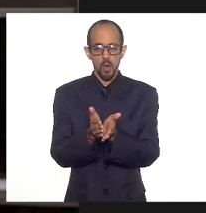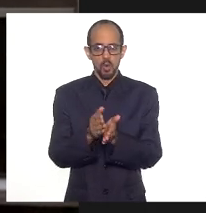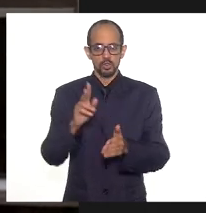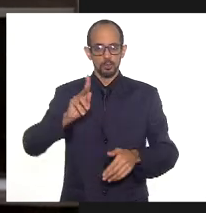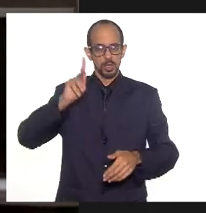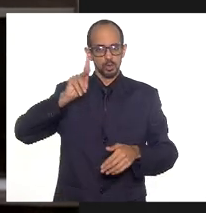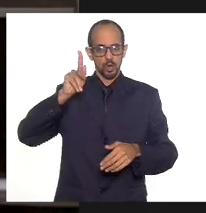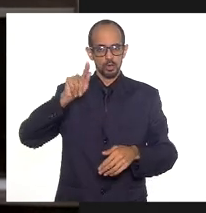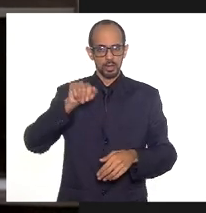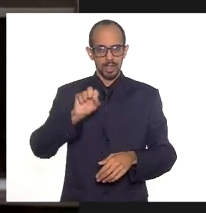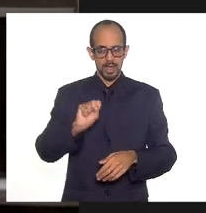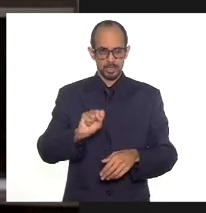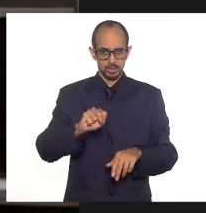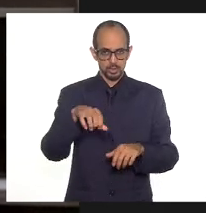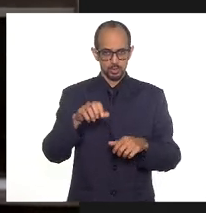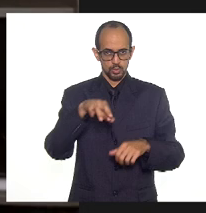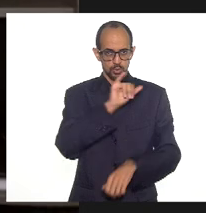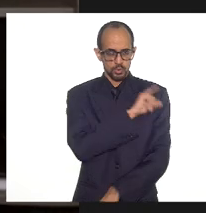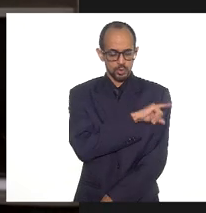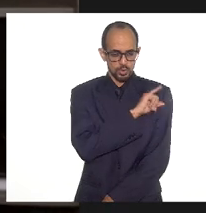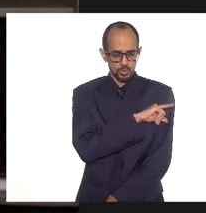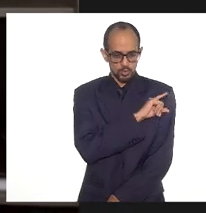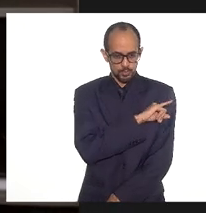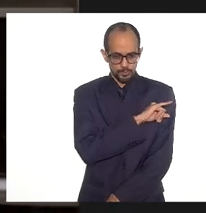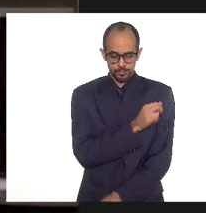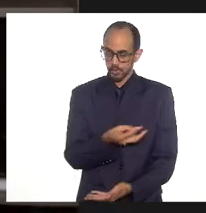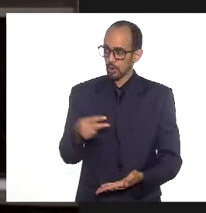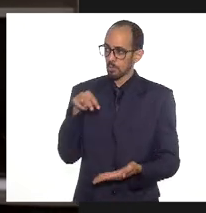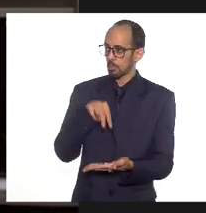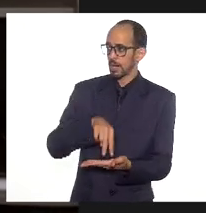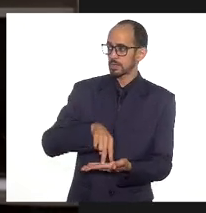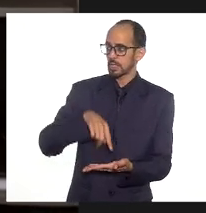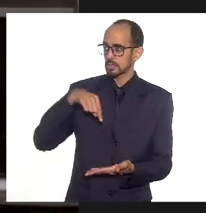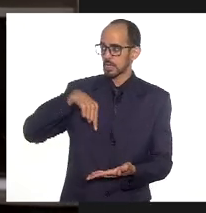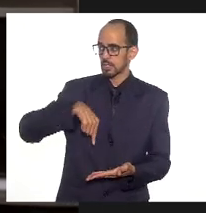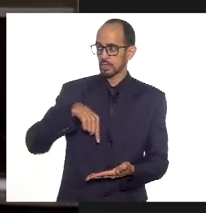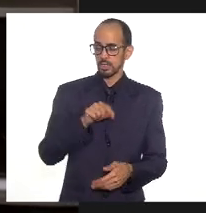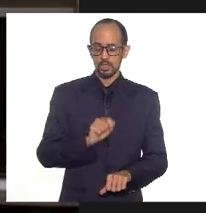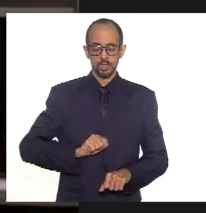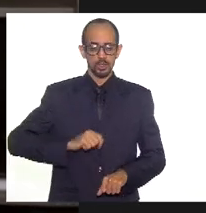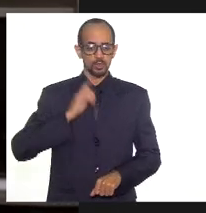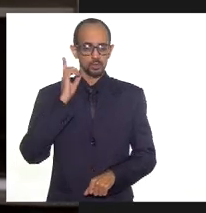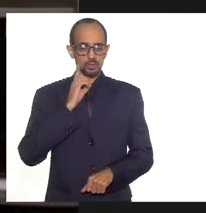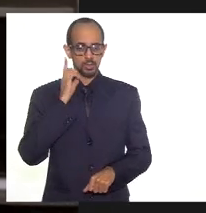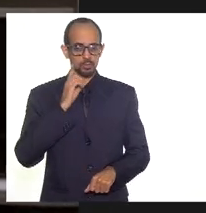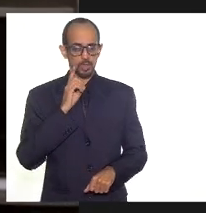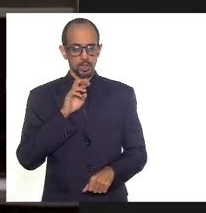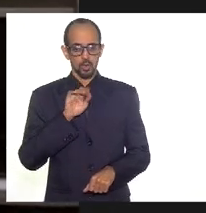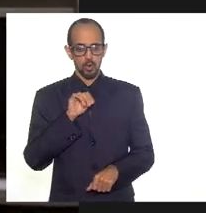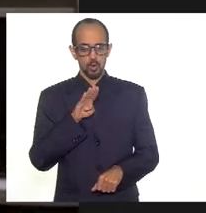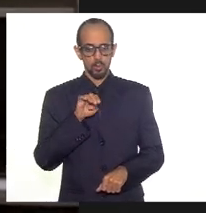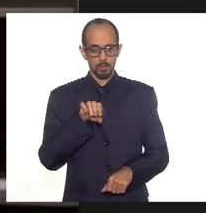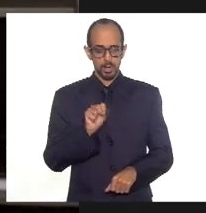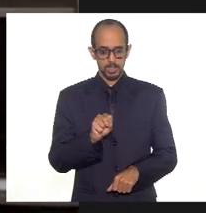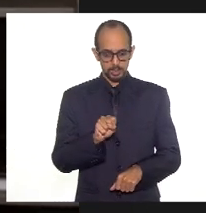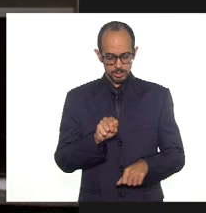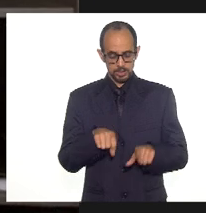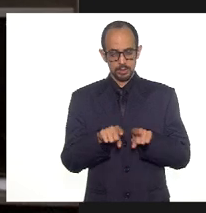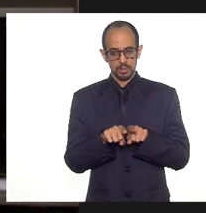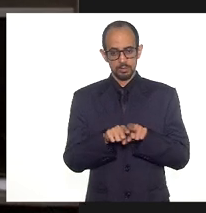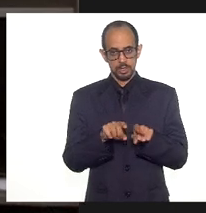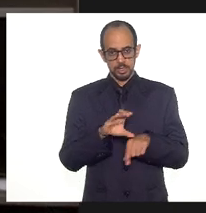Janeiro, contando com a presença dos senhores deputados Rubens Bontempo, Célia